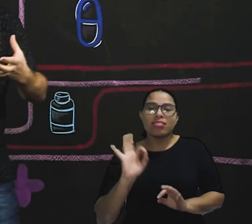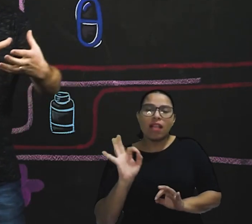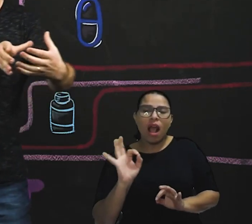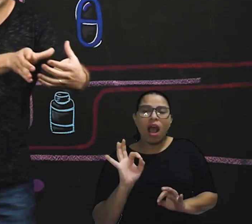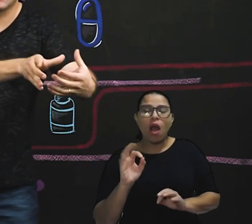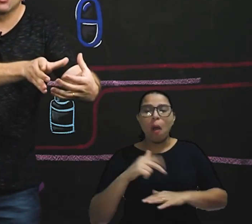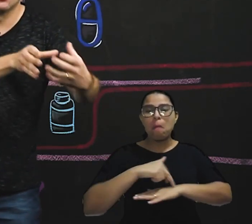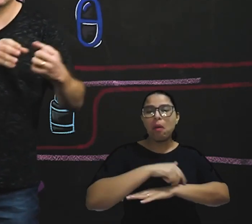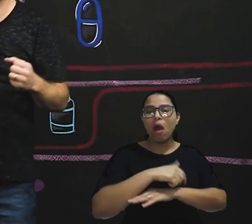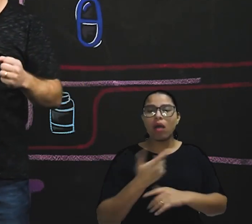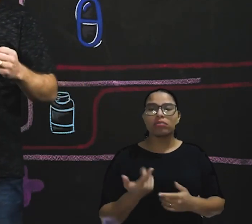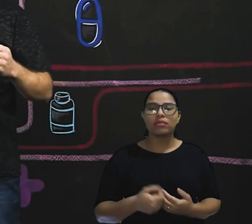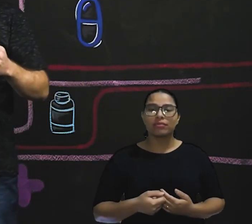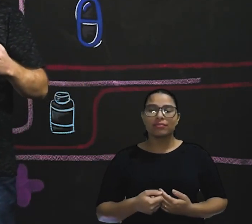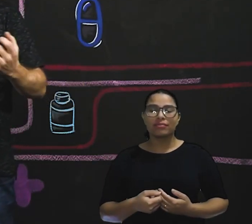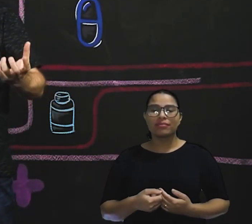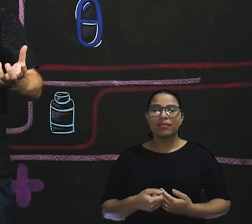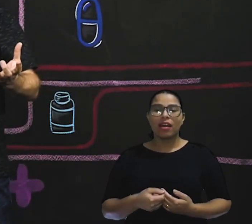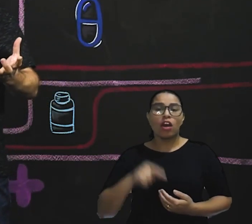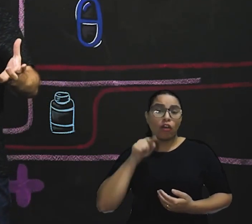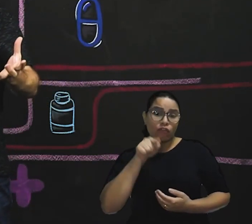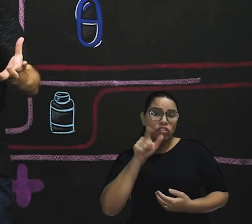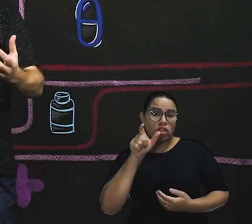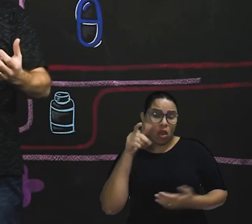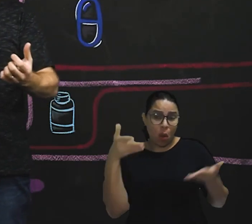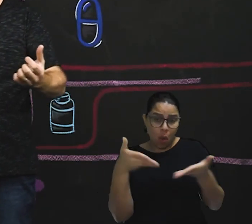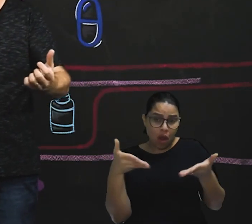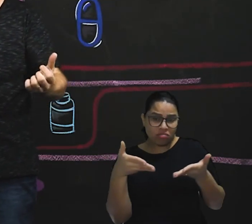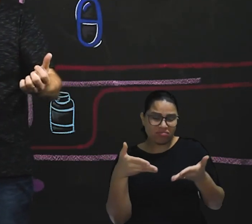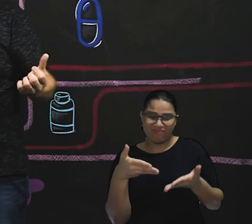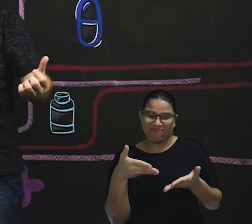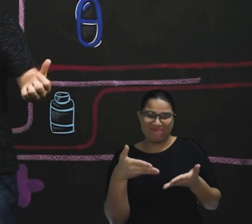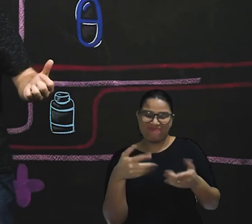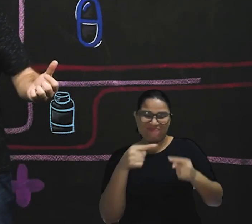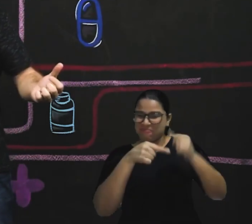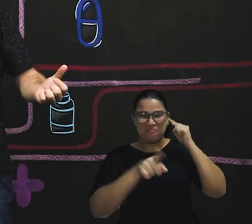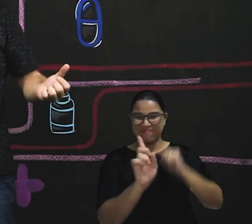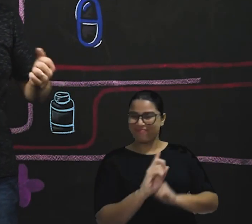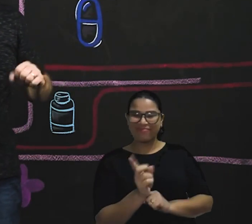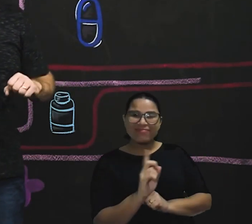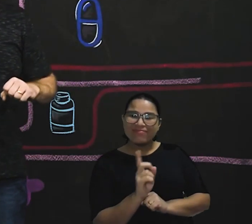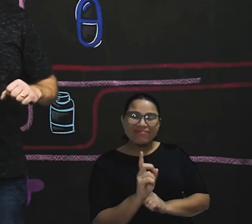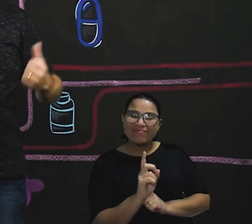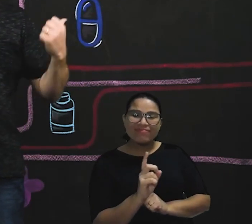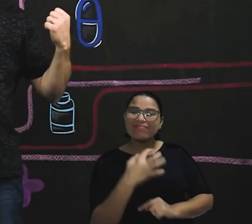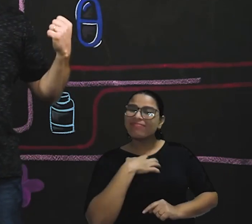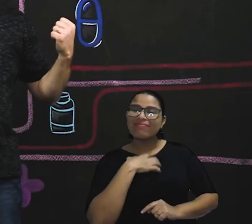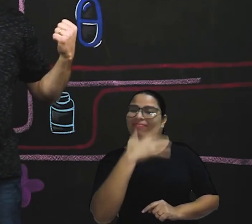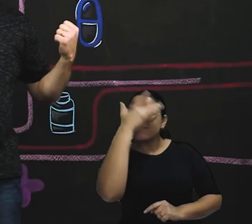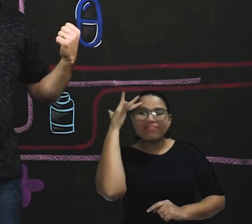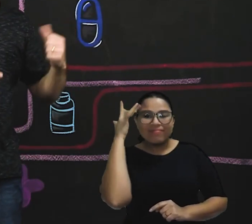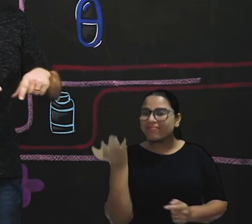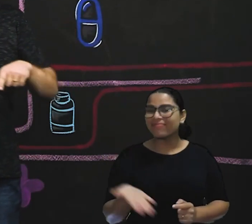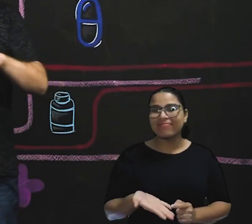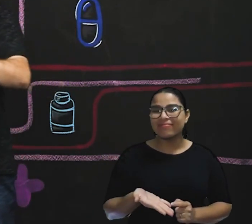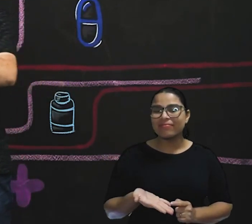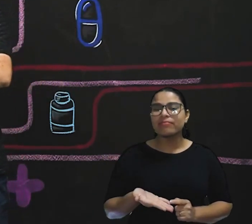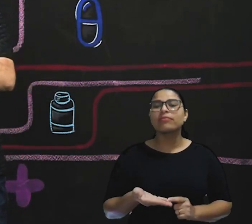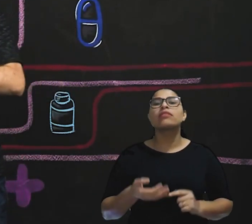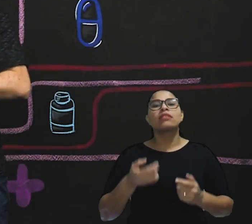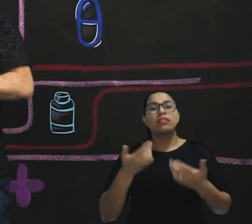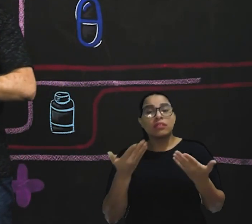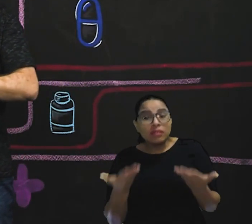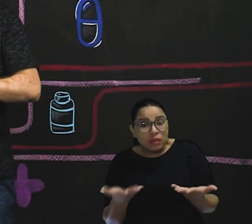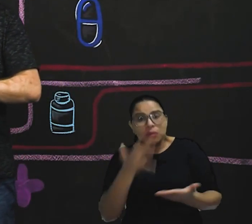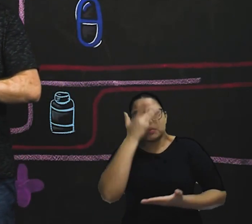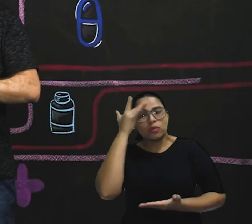está brega, como se chama. E dessa maneira, a forma com que você tem para entrar nesse círculo social nada mais é do que comprando